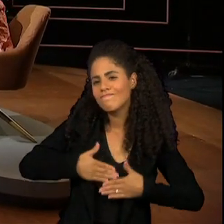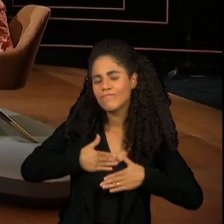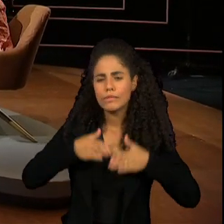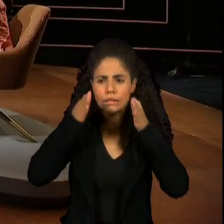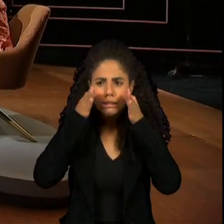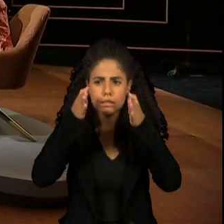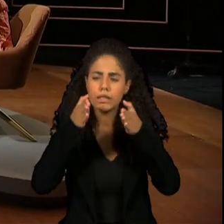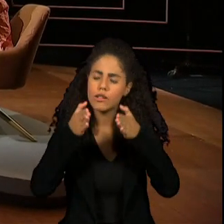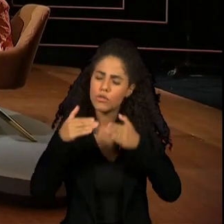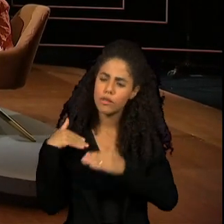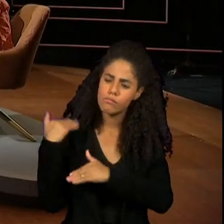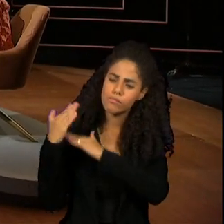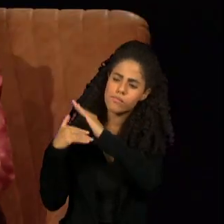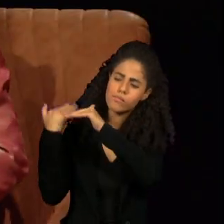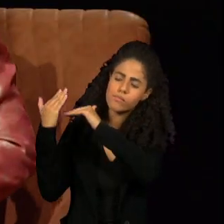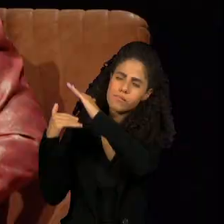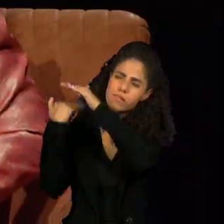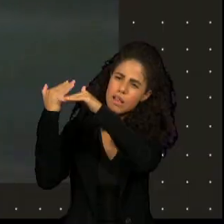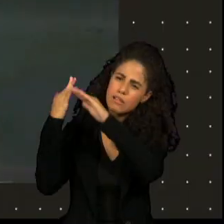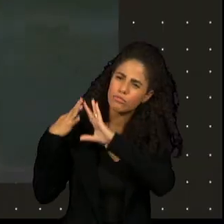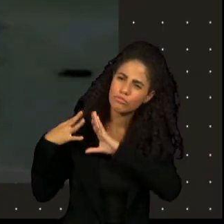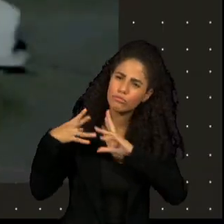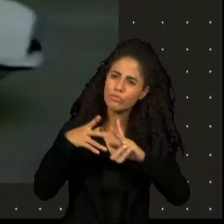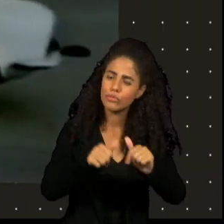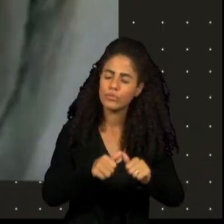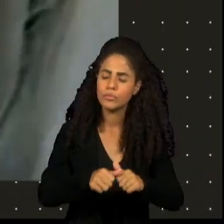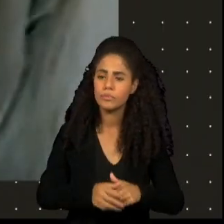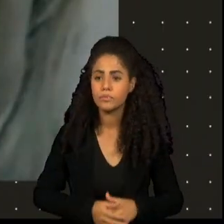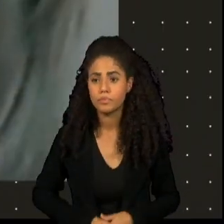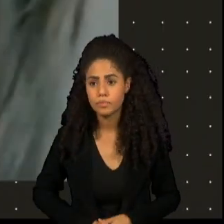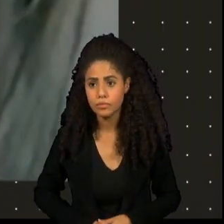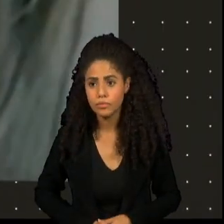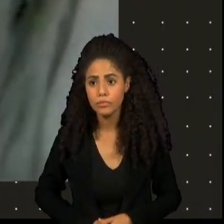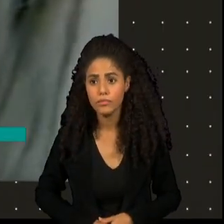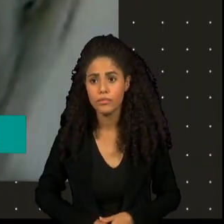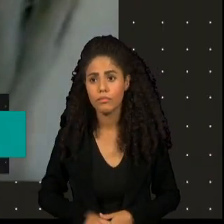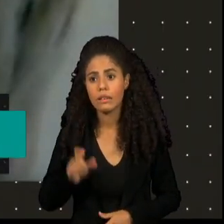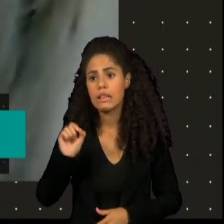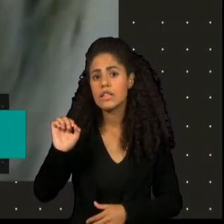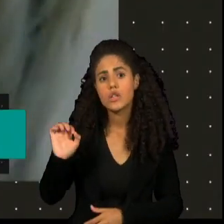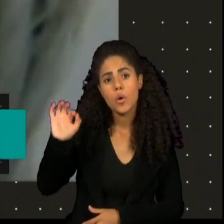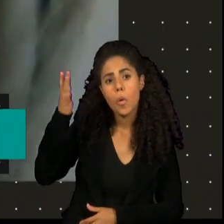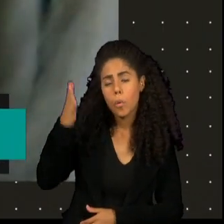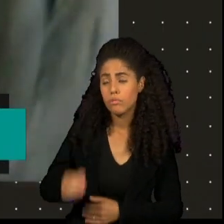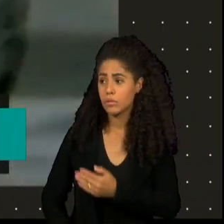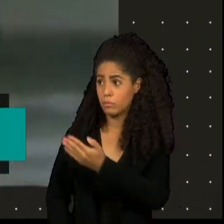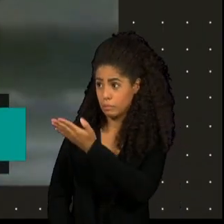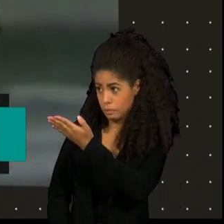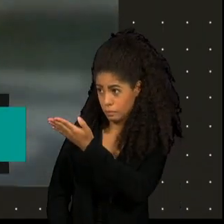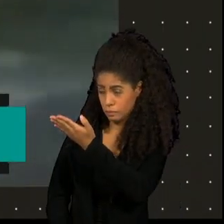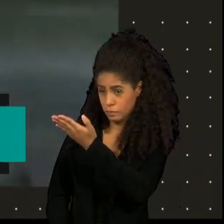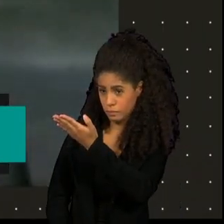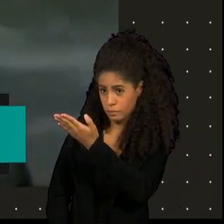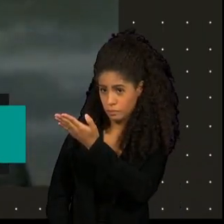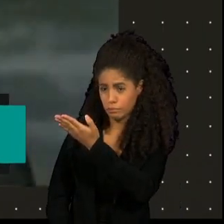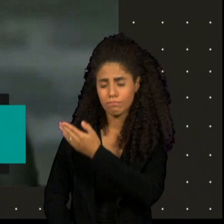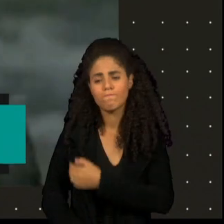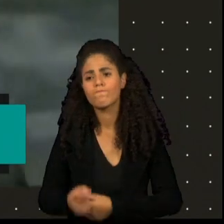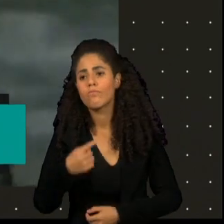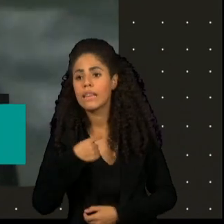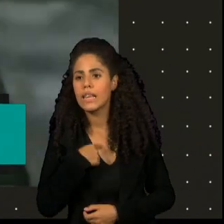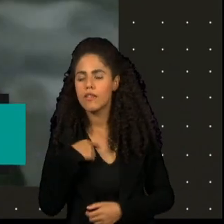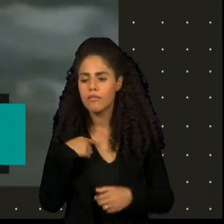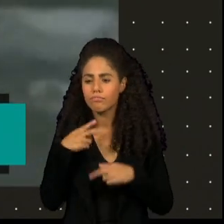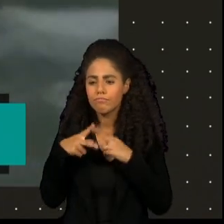né? Toda essa formação. E o que aconteceu com A Mulher de Todos é o presente que eu recebo